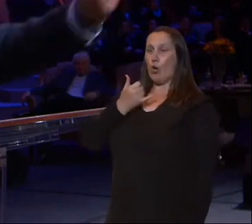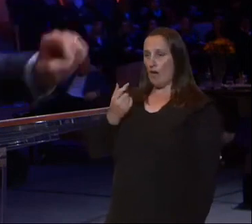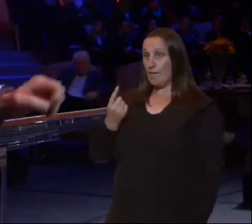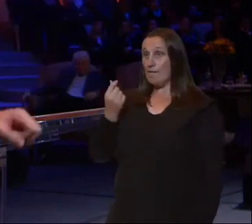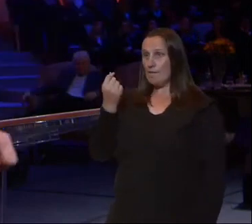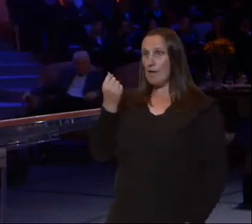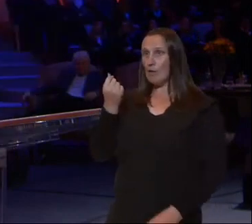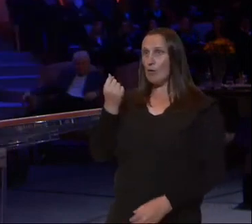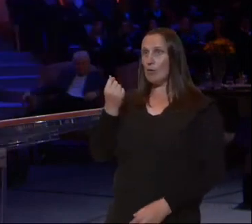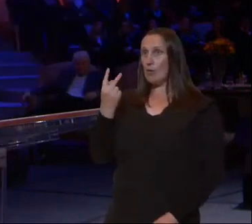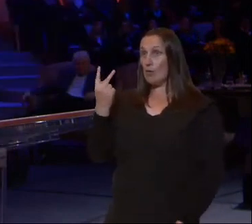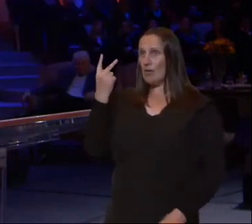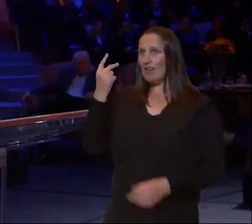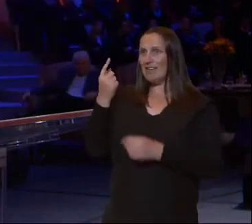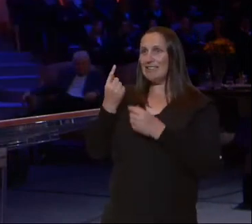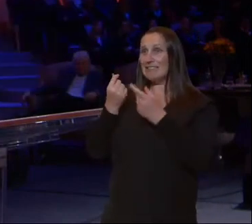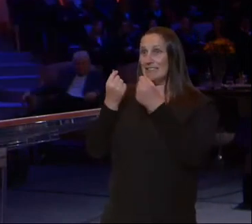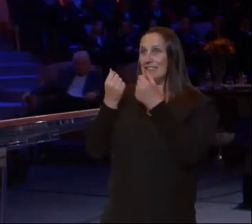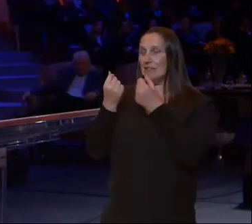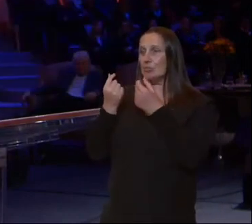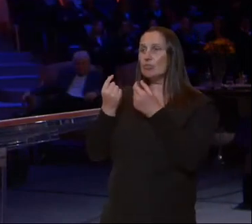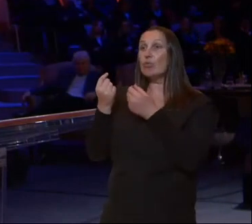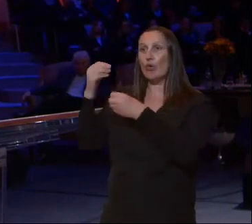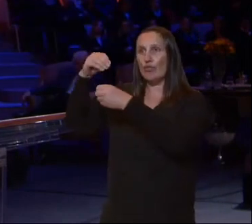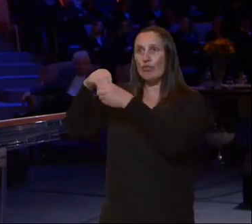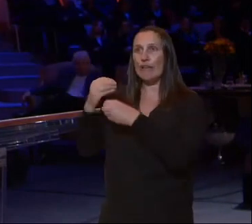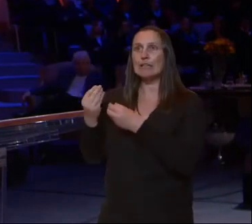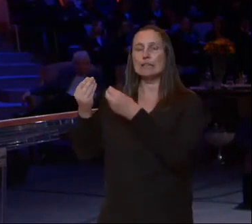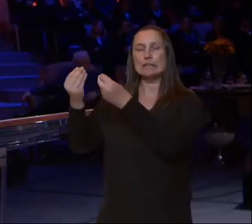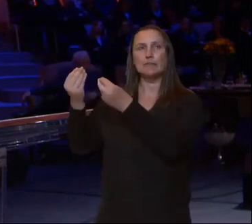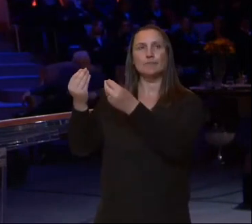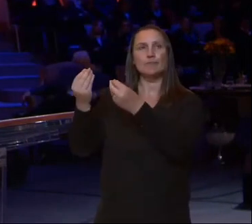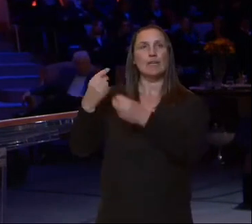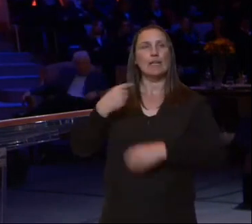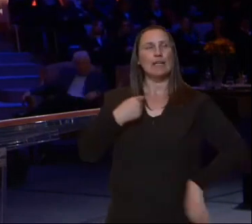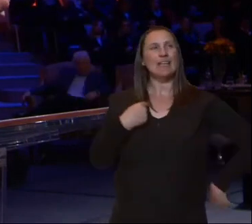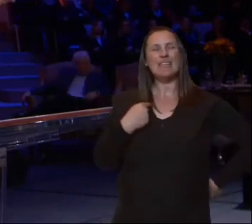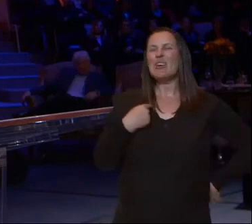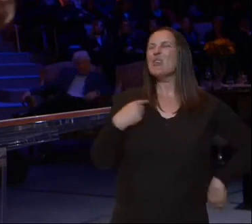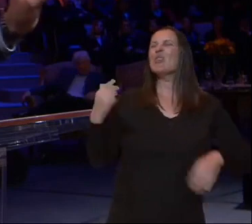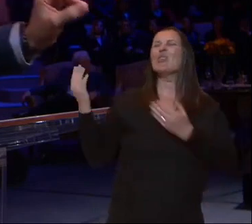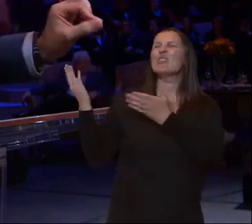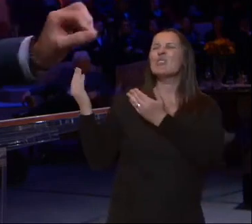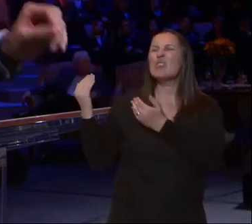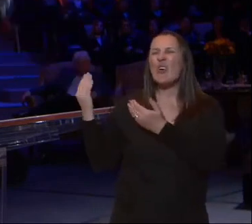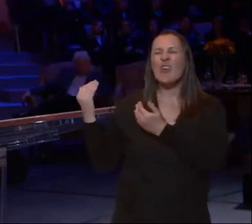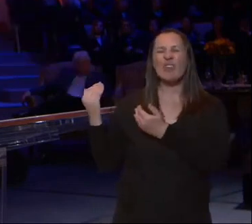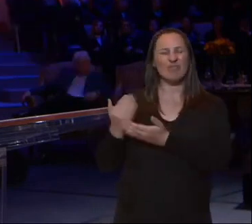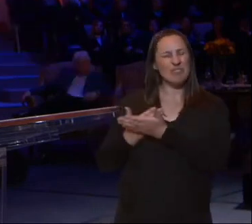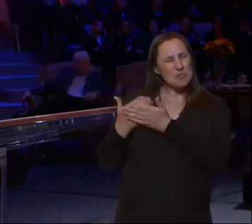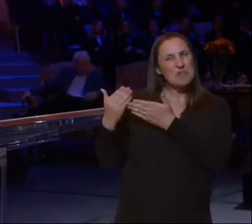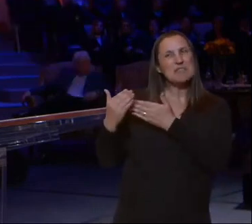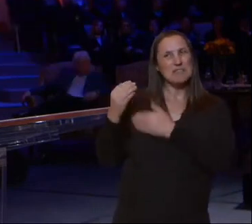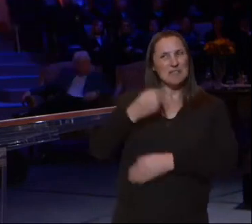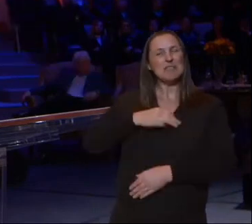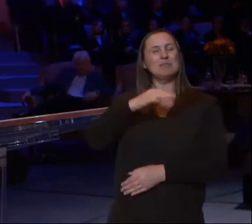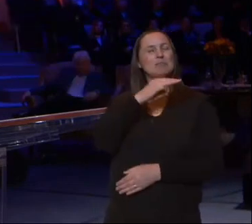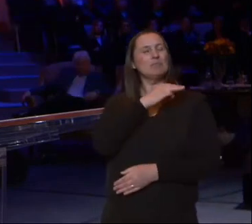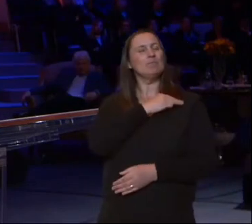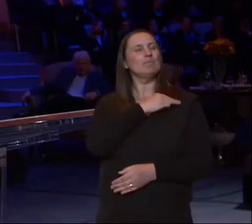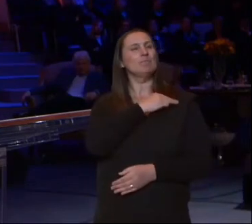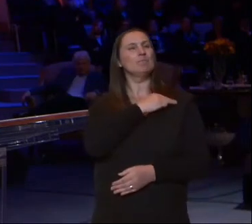valor para eles. Só que o problema, eu era bem novinho no ministério, estava começando aquela